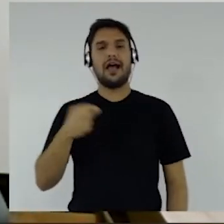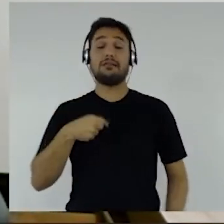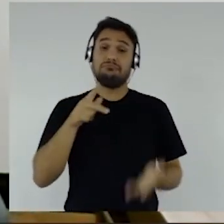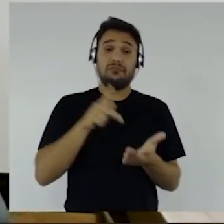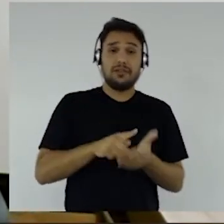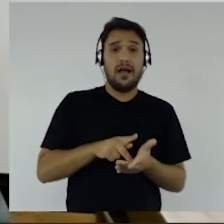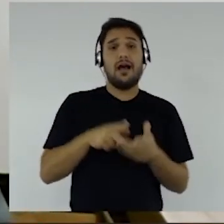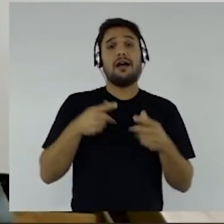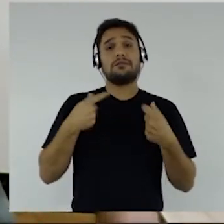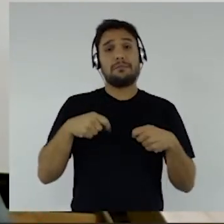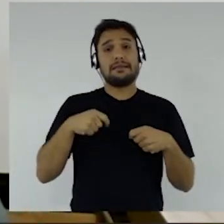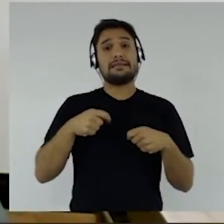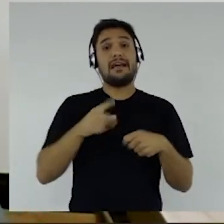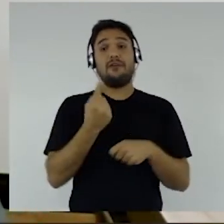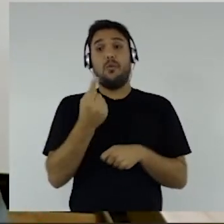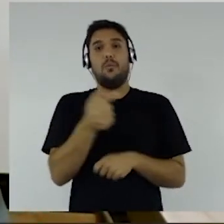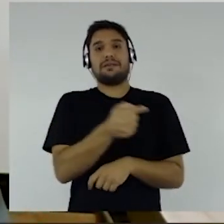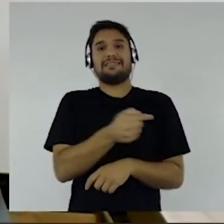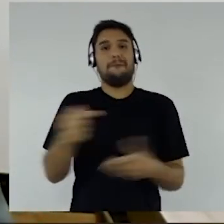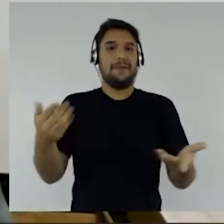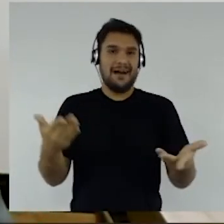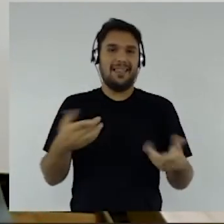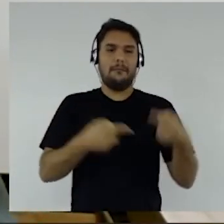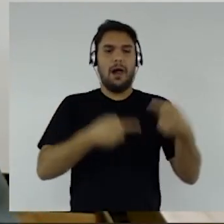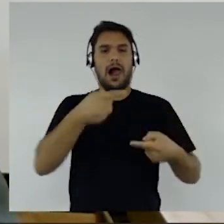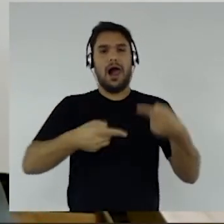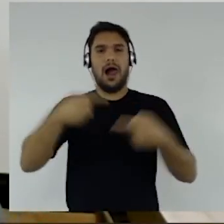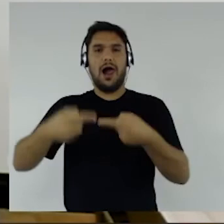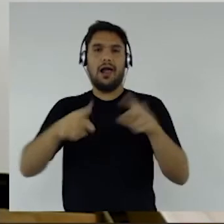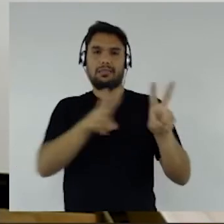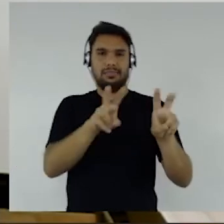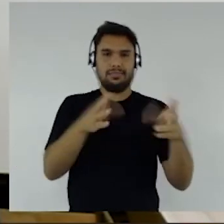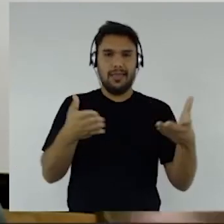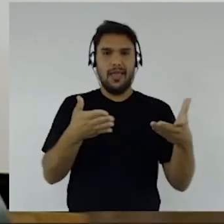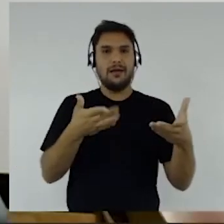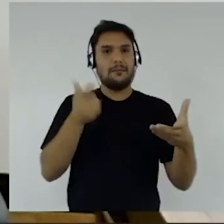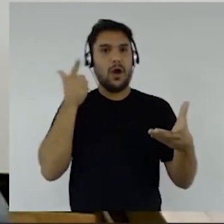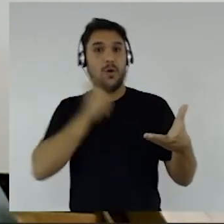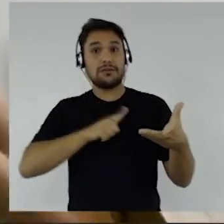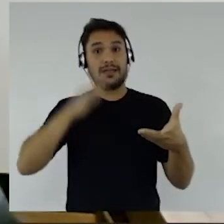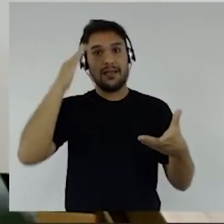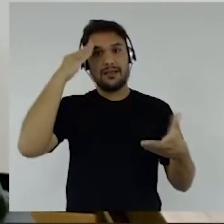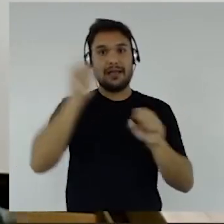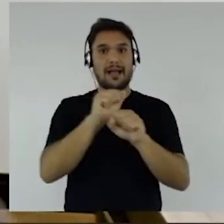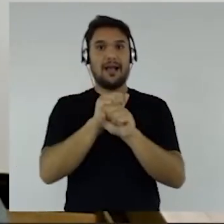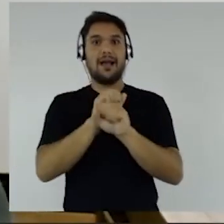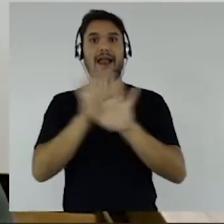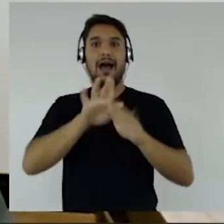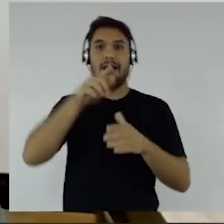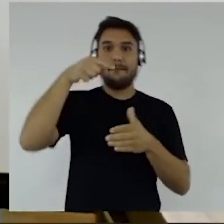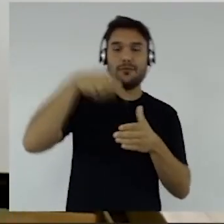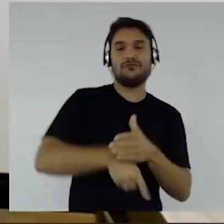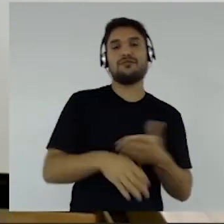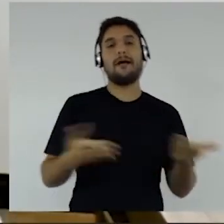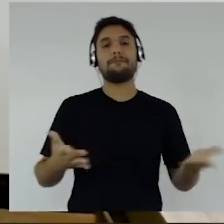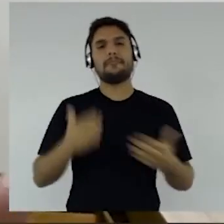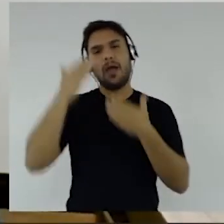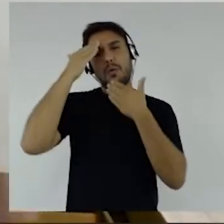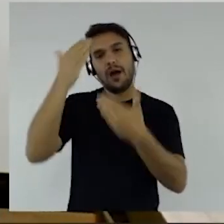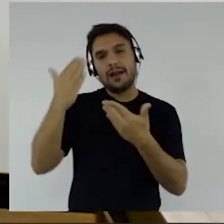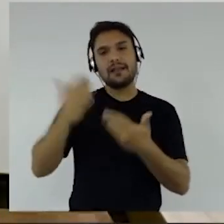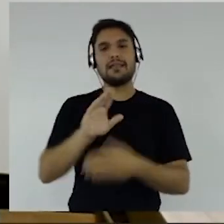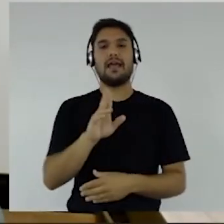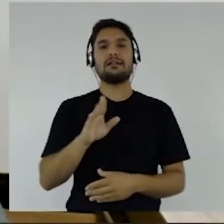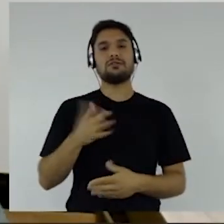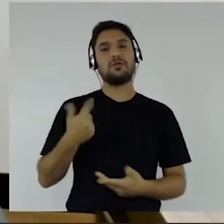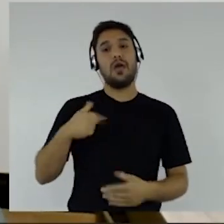que nós precisávamos era de uma semana debatendo esses temas para sairmos também do raso, conseguirmos aprofundar. Agradeço em nome